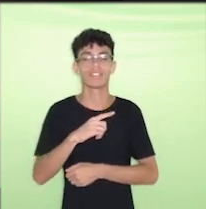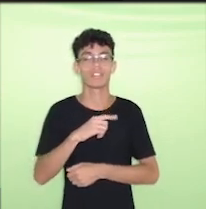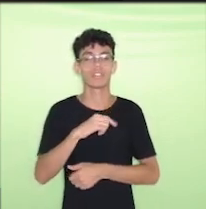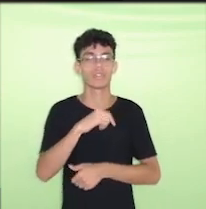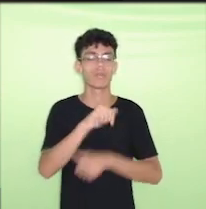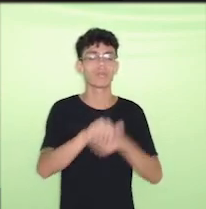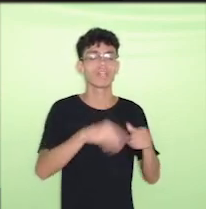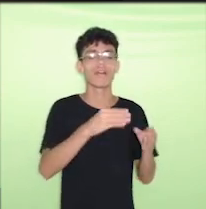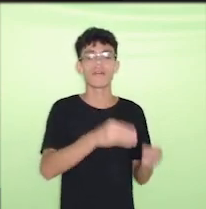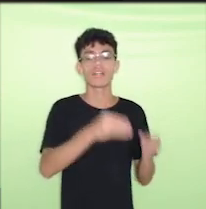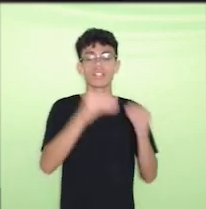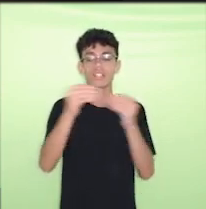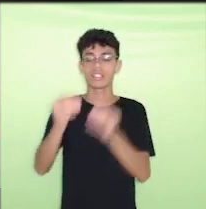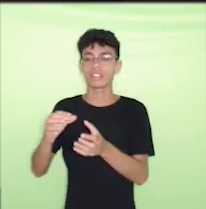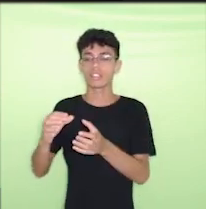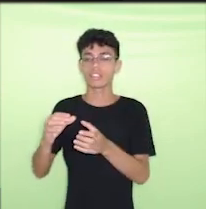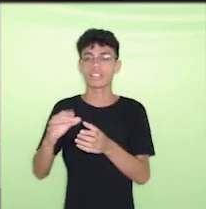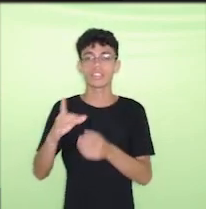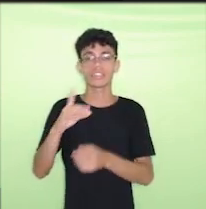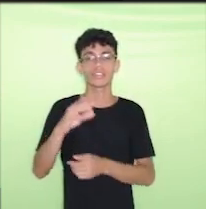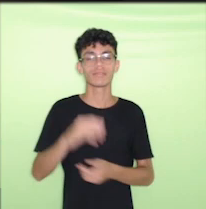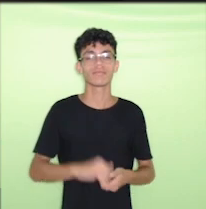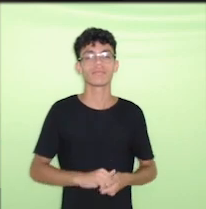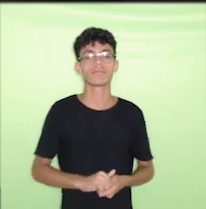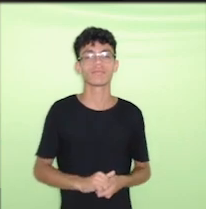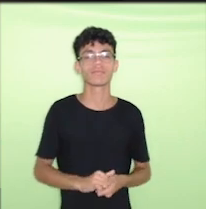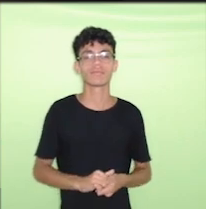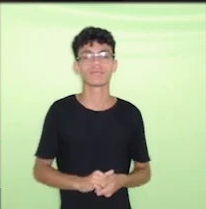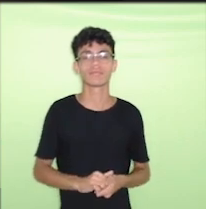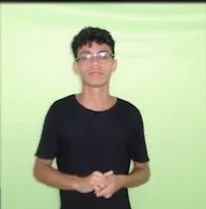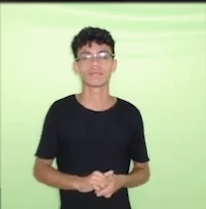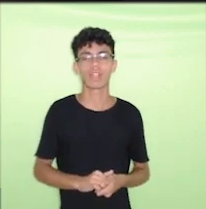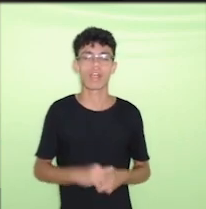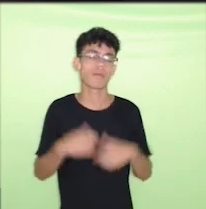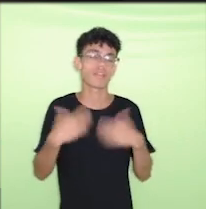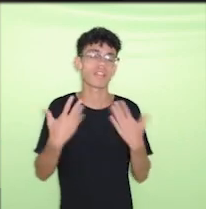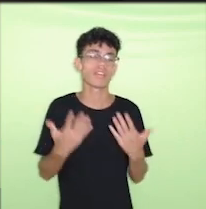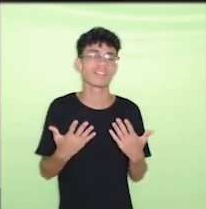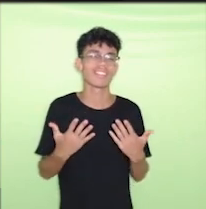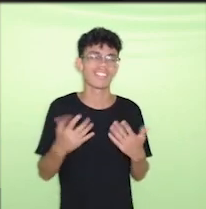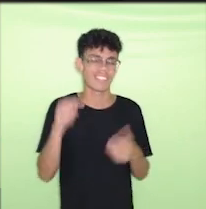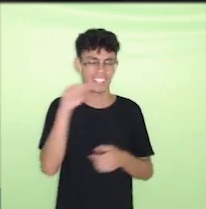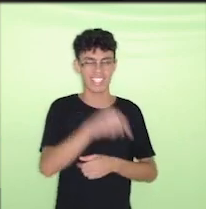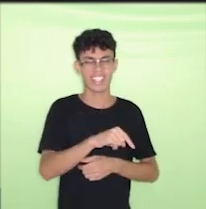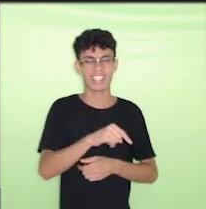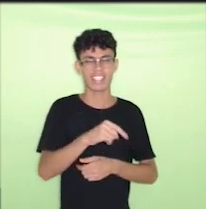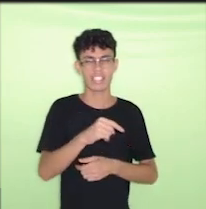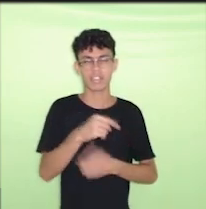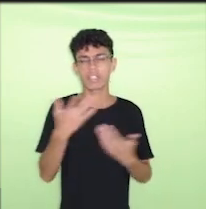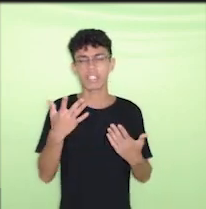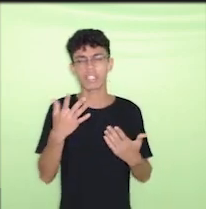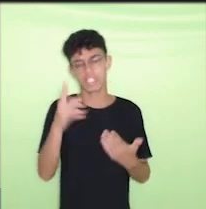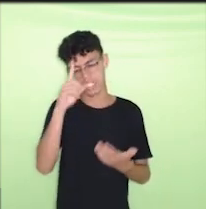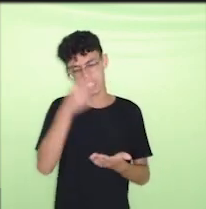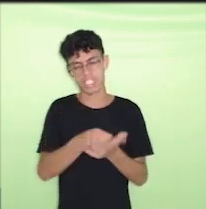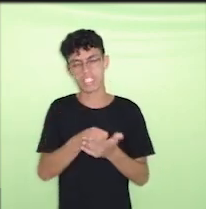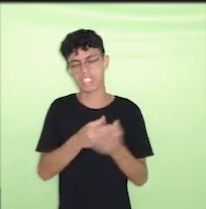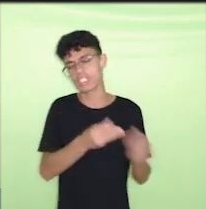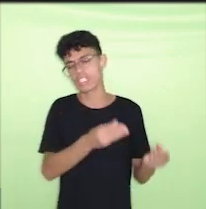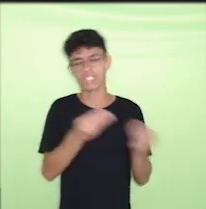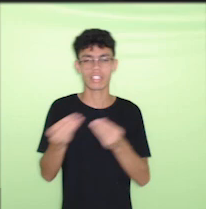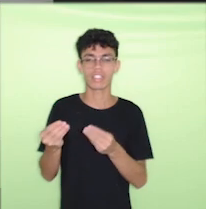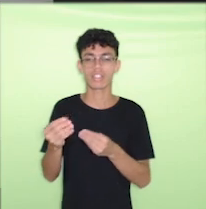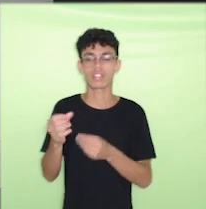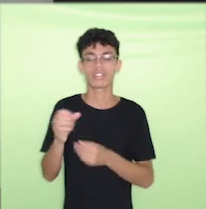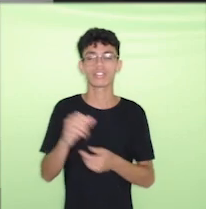de substância. Uma transmutação às avessas. Bem, isto é com as senhoras. A